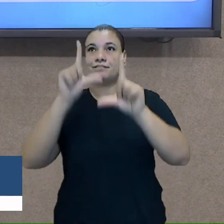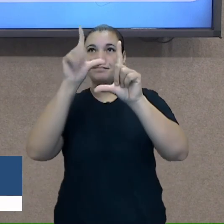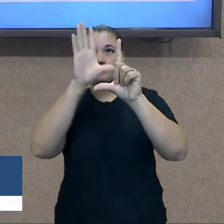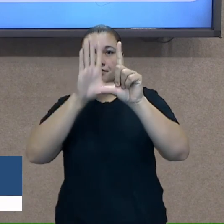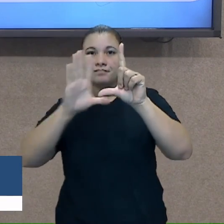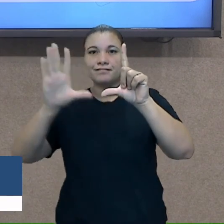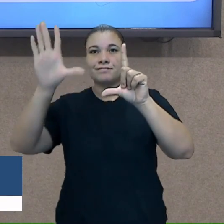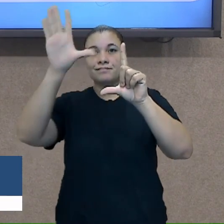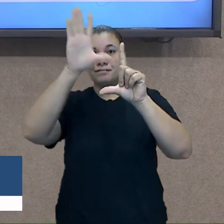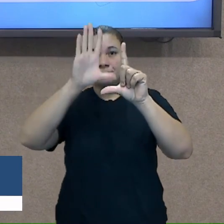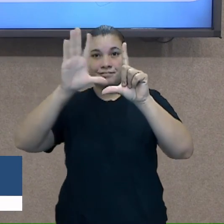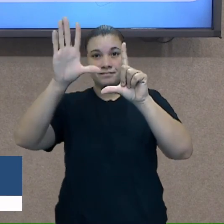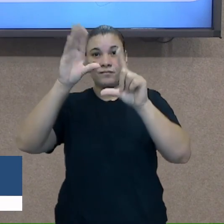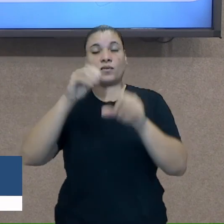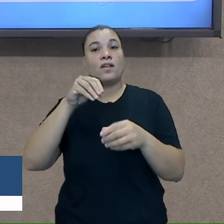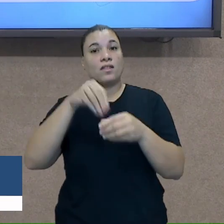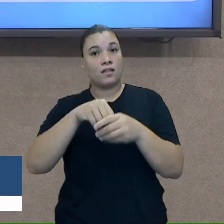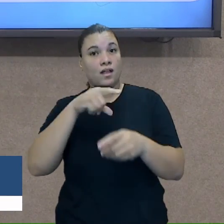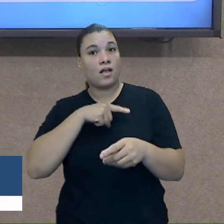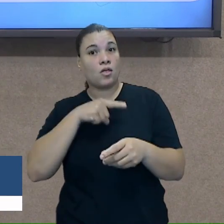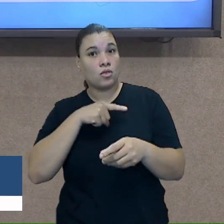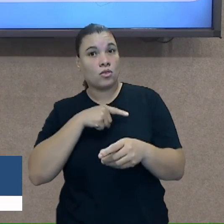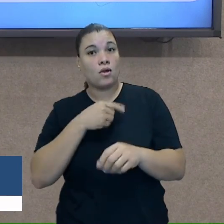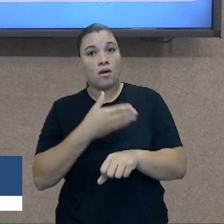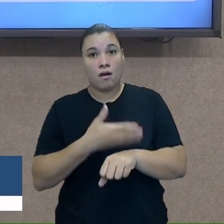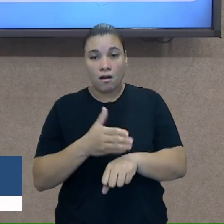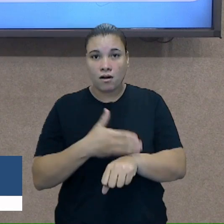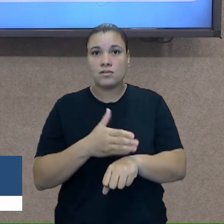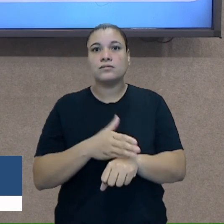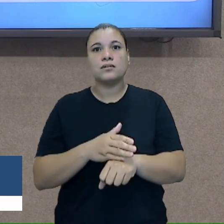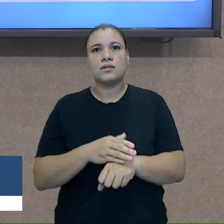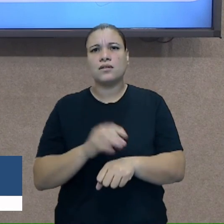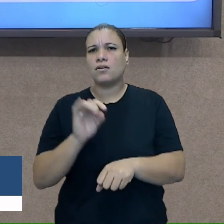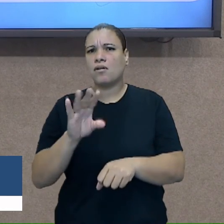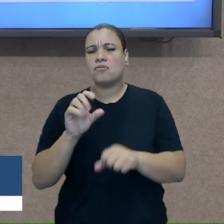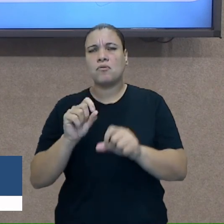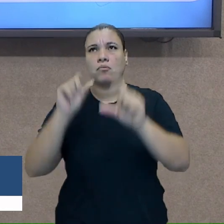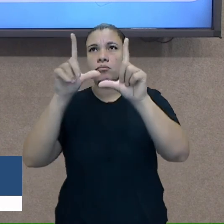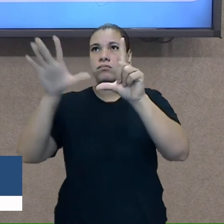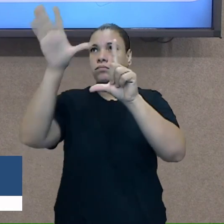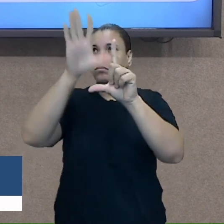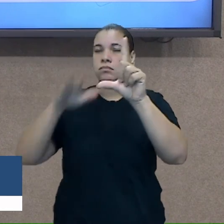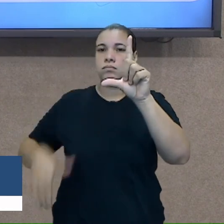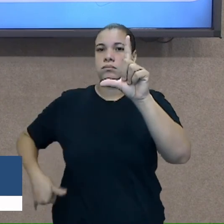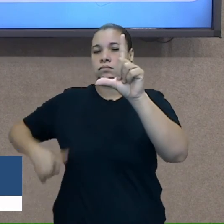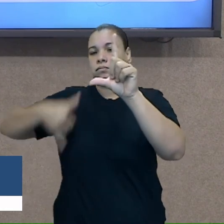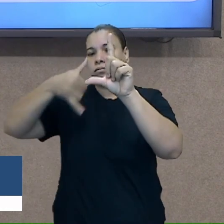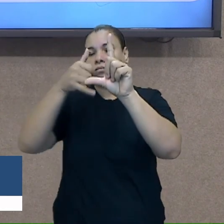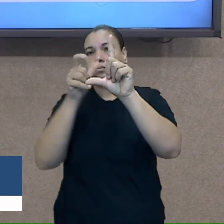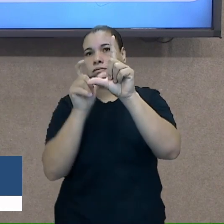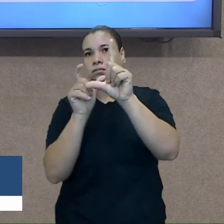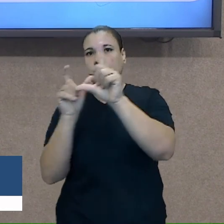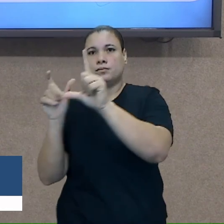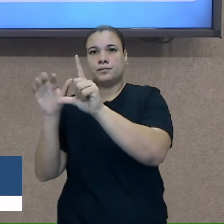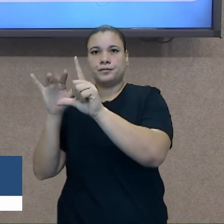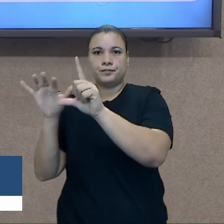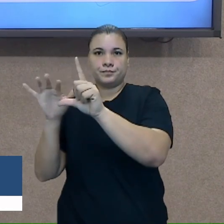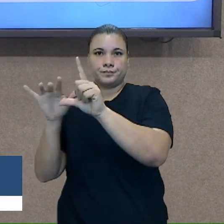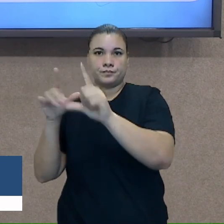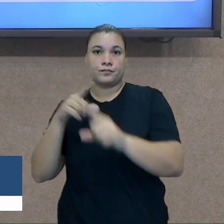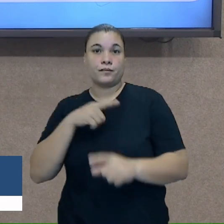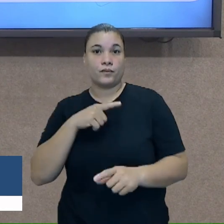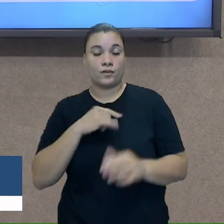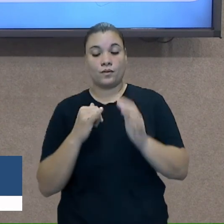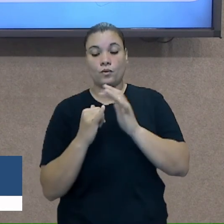nossas atividades na plataforma SMED-GV. Aponte a câmera do seu celular na imagem que aparece no canto da tela.